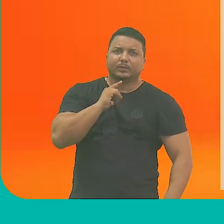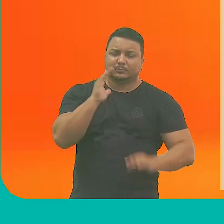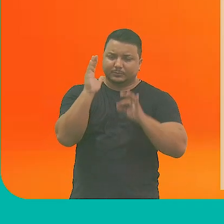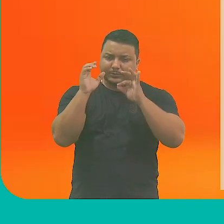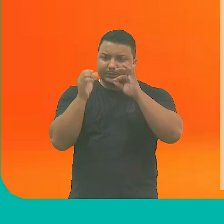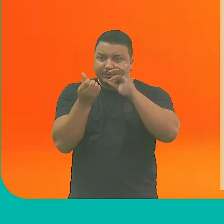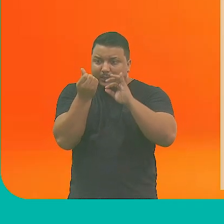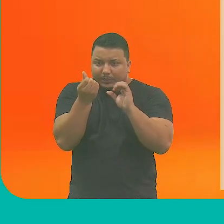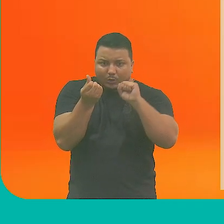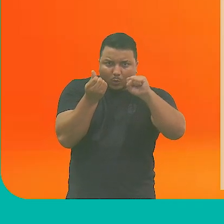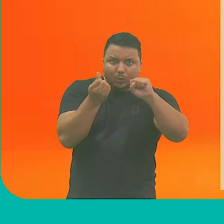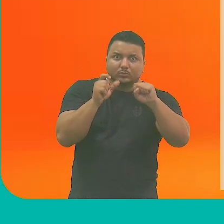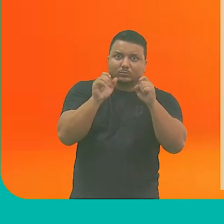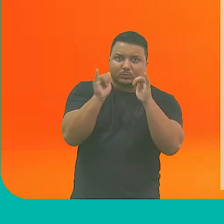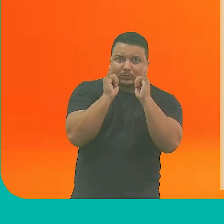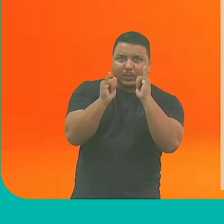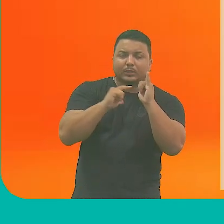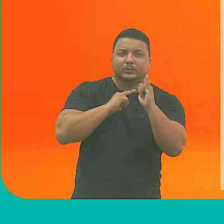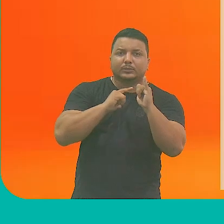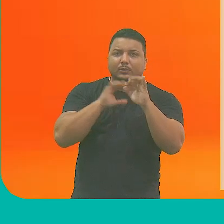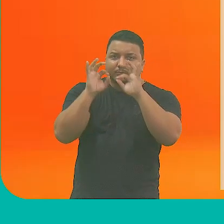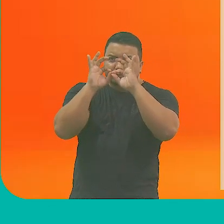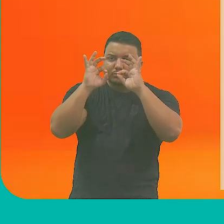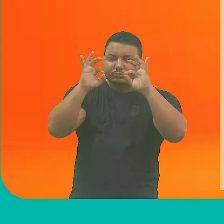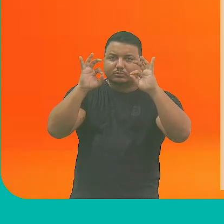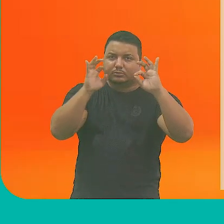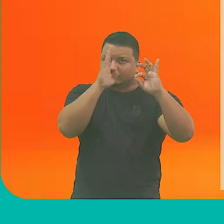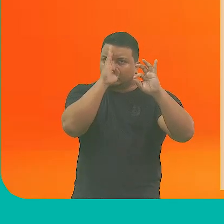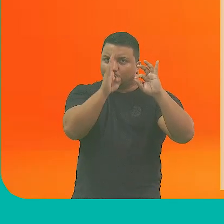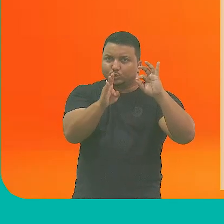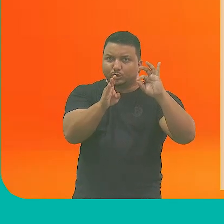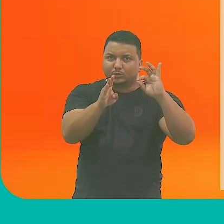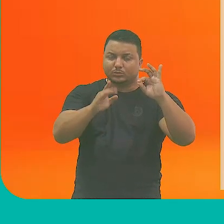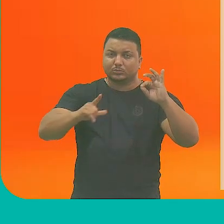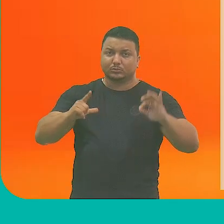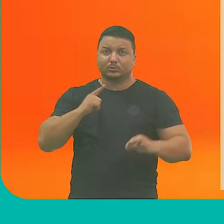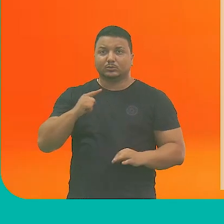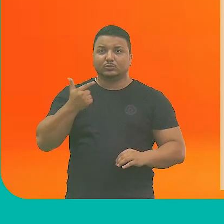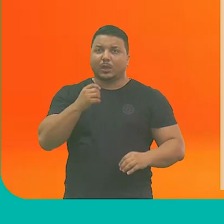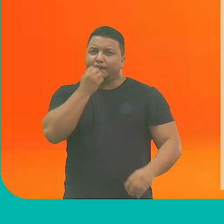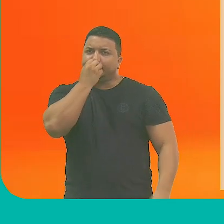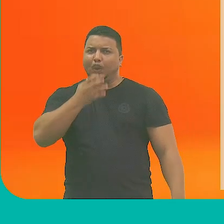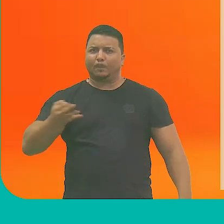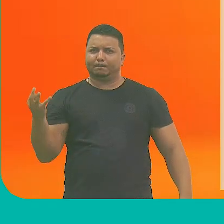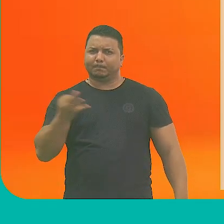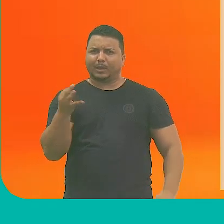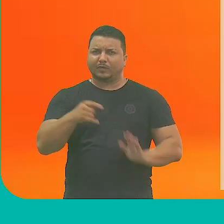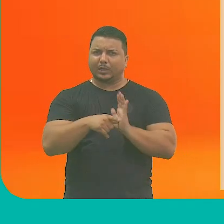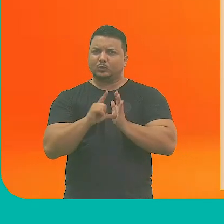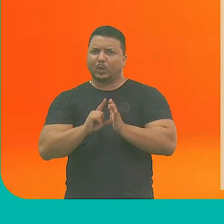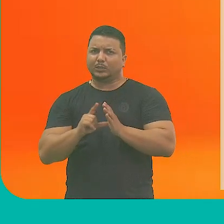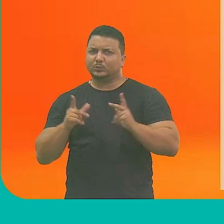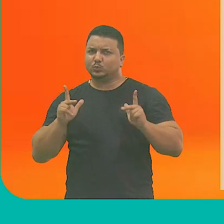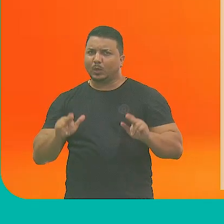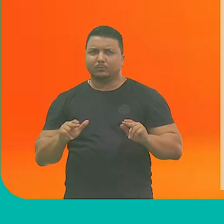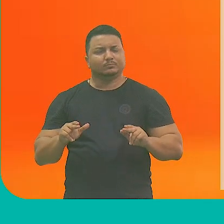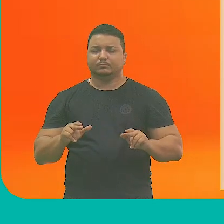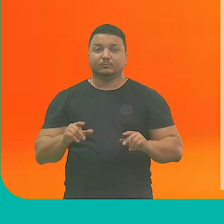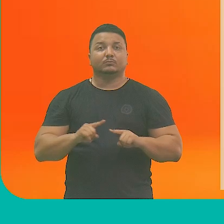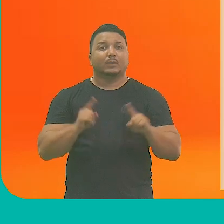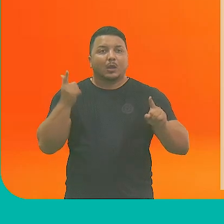6 a 8 também tem, não tem? E o sinal está o quê? Está constante. Não está tão bom quanto antes, mas ainda